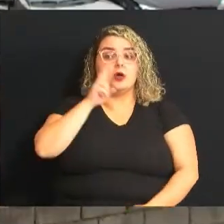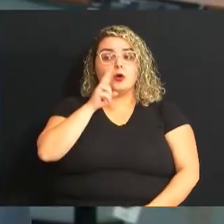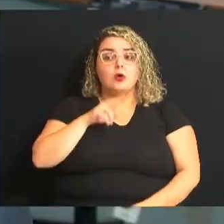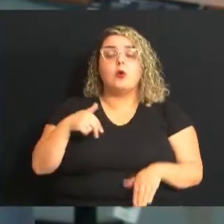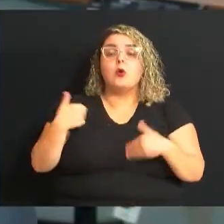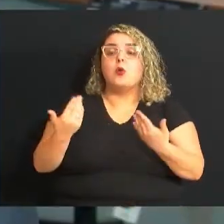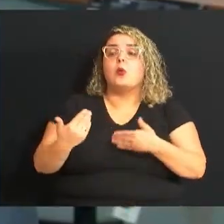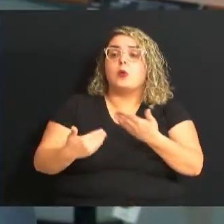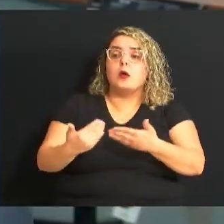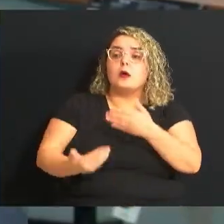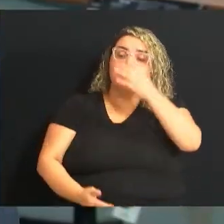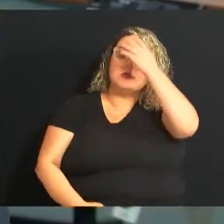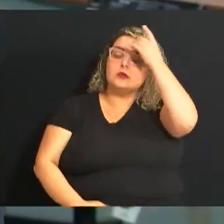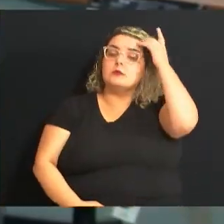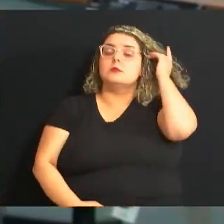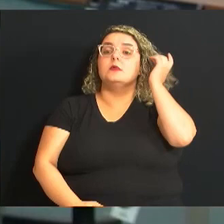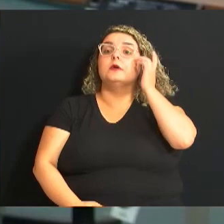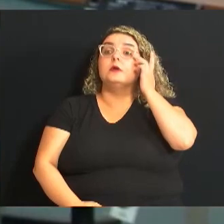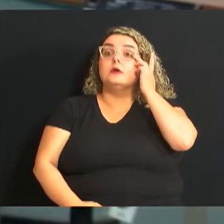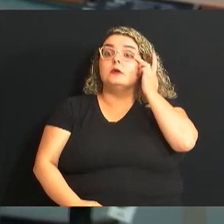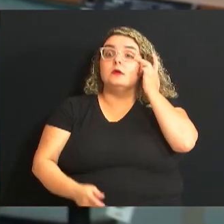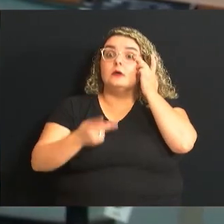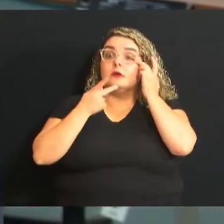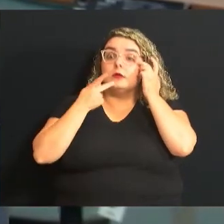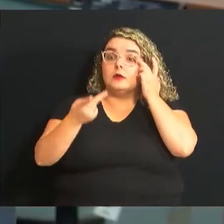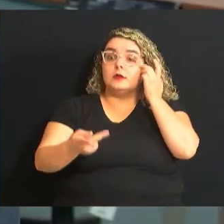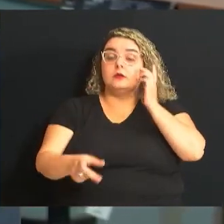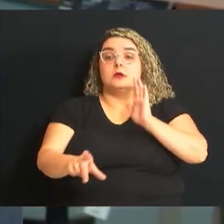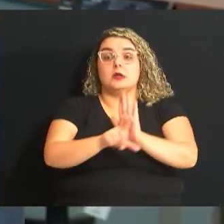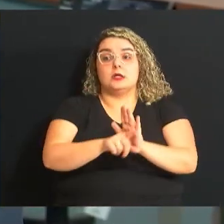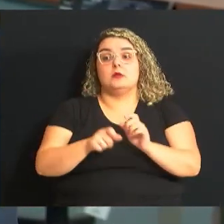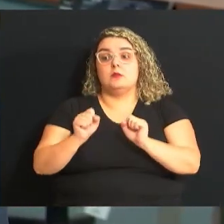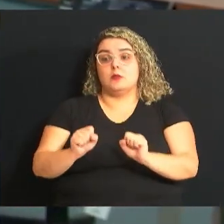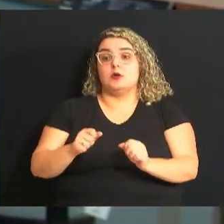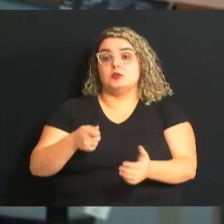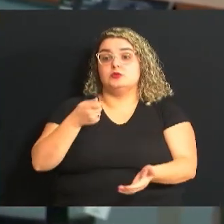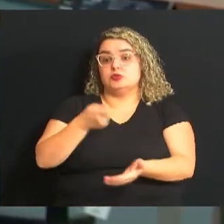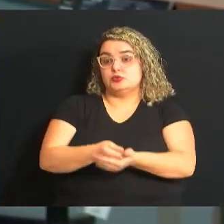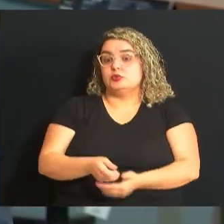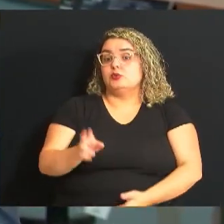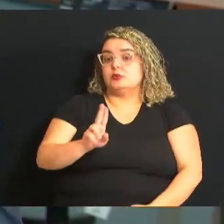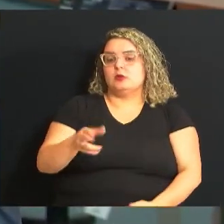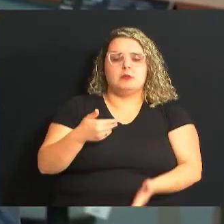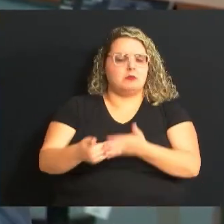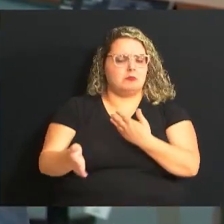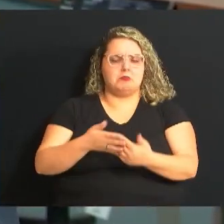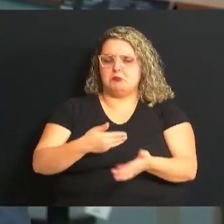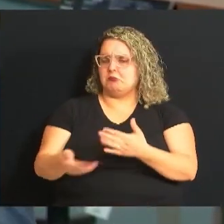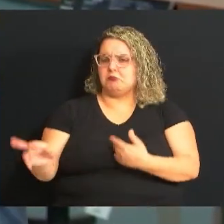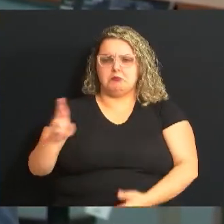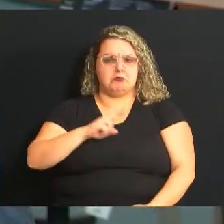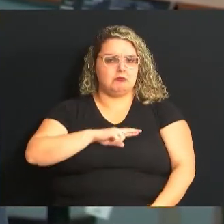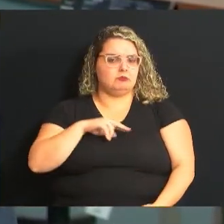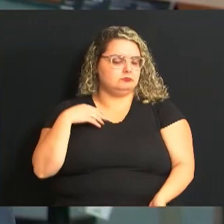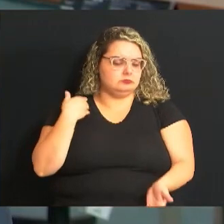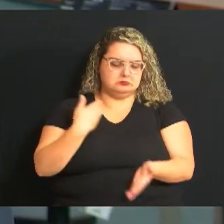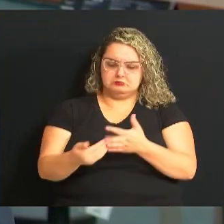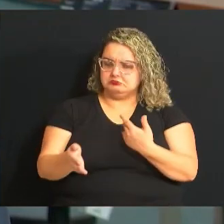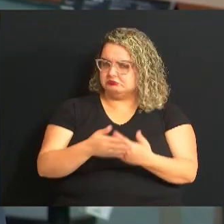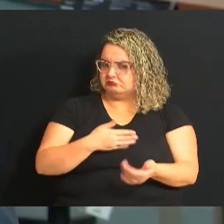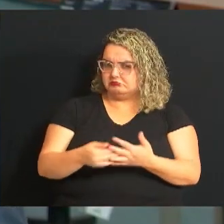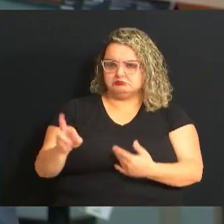de apoio religioso às pessoas que necessitam. Então você vai ter uma pessoa enferma no hospital, num posto de saúde ou algum local, e essas